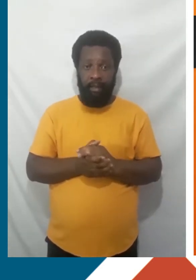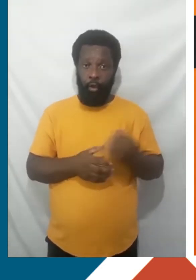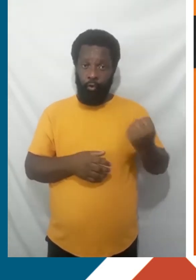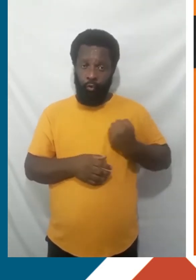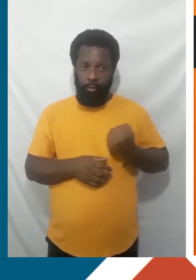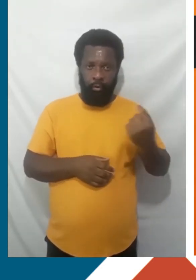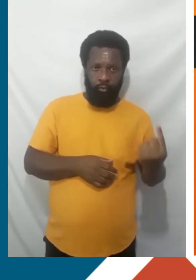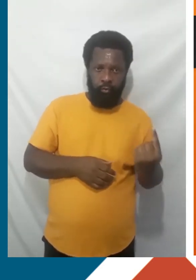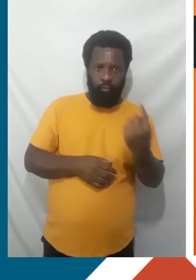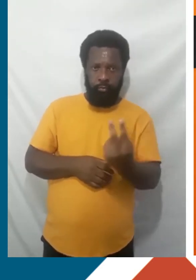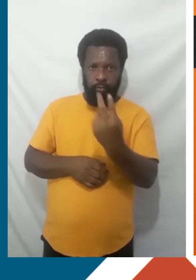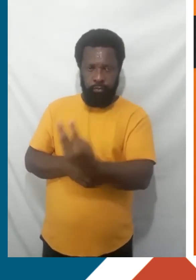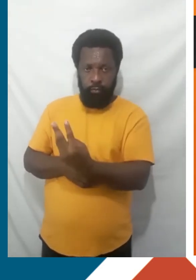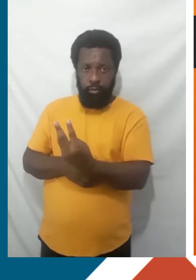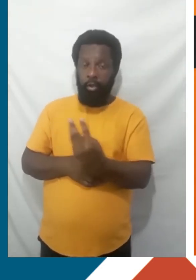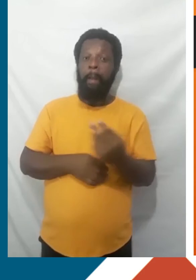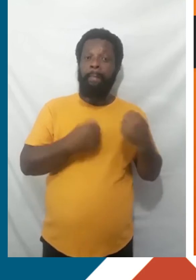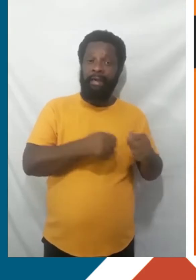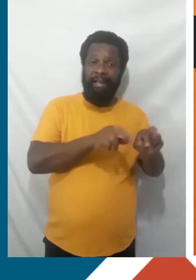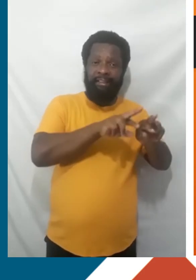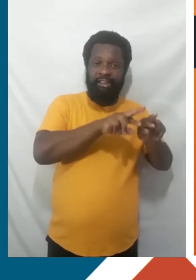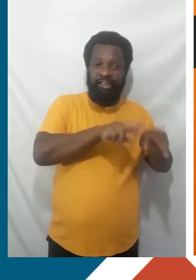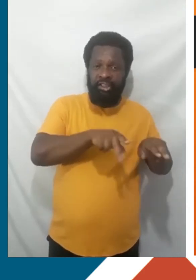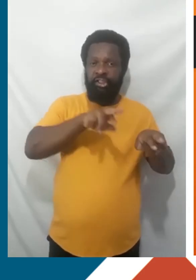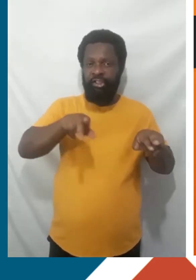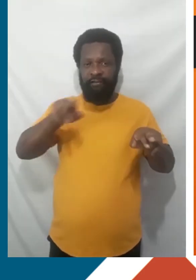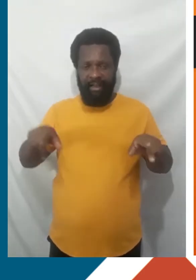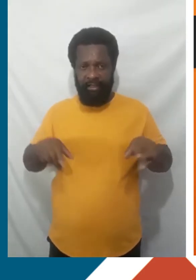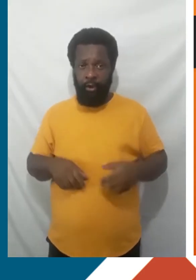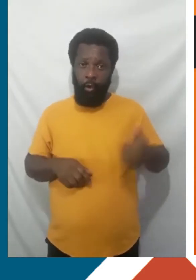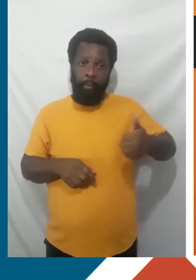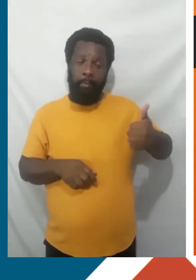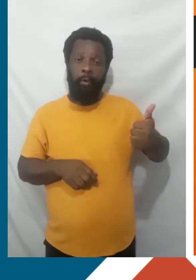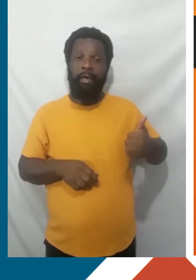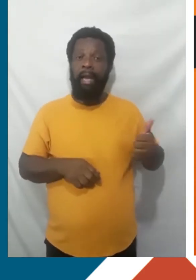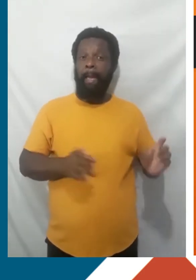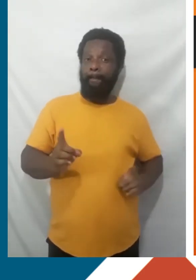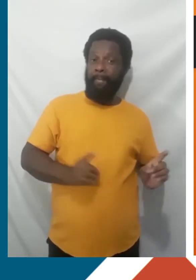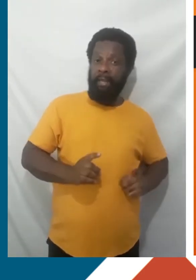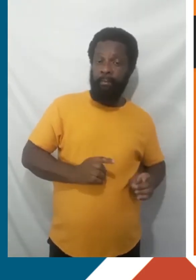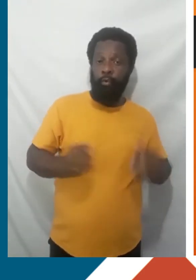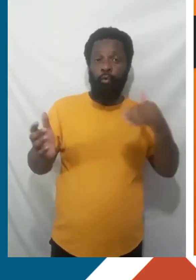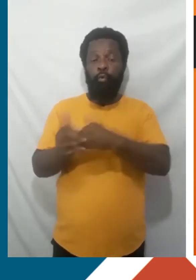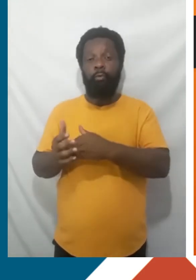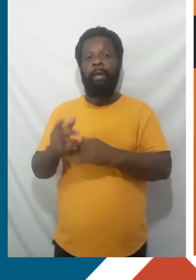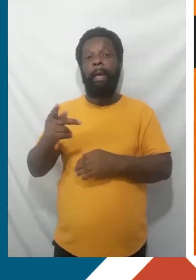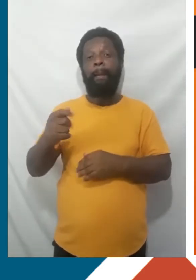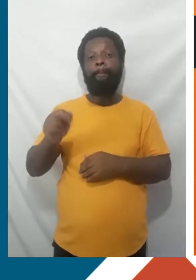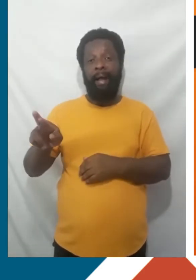Os 3 dígitos são distintos, o primeiro dígito é primo, o último dígito é